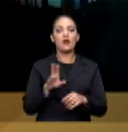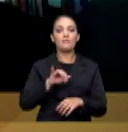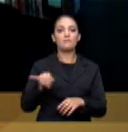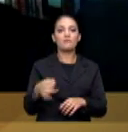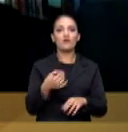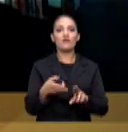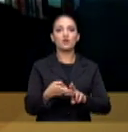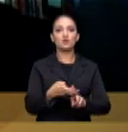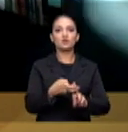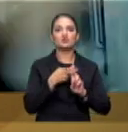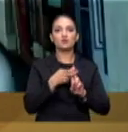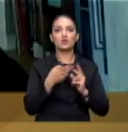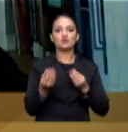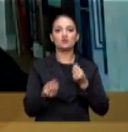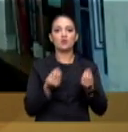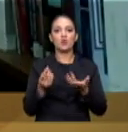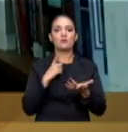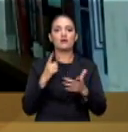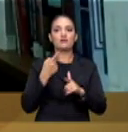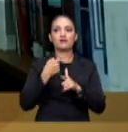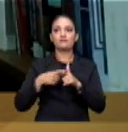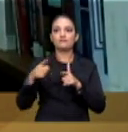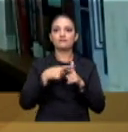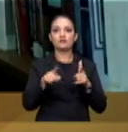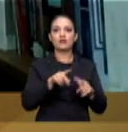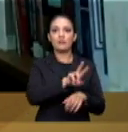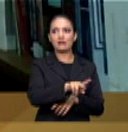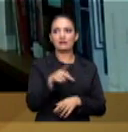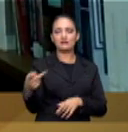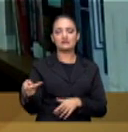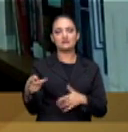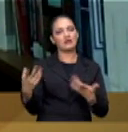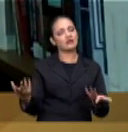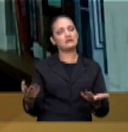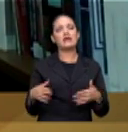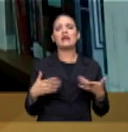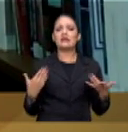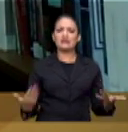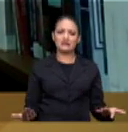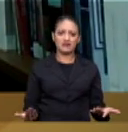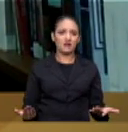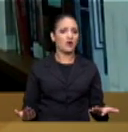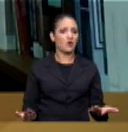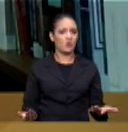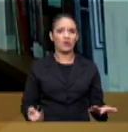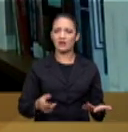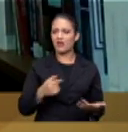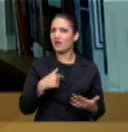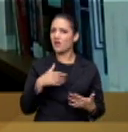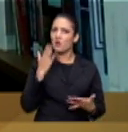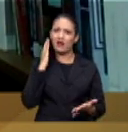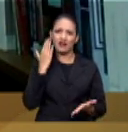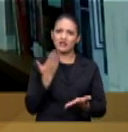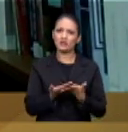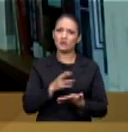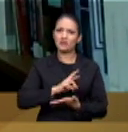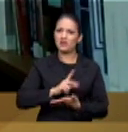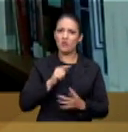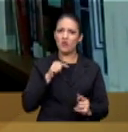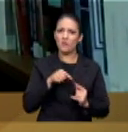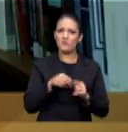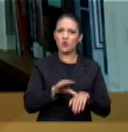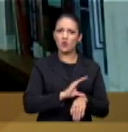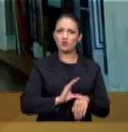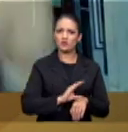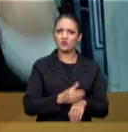das repartilhas constitucionais e das transferências legais. Não me parece que esse foi o intuito do Constituinte de